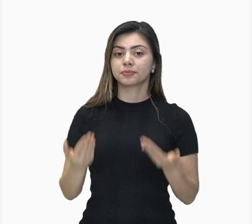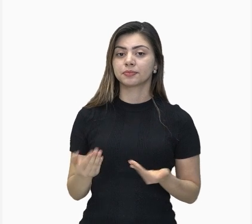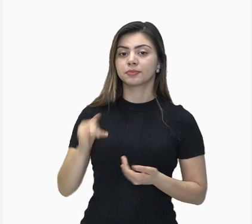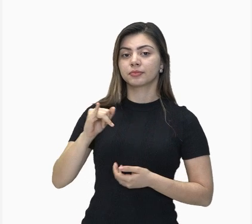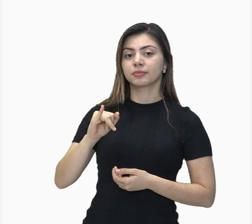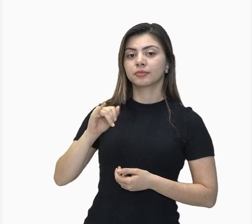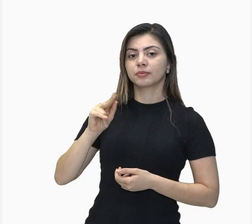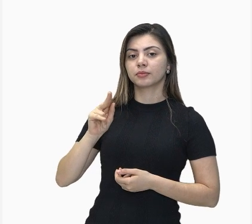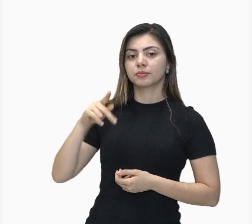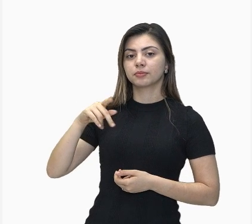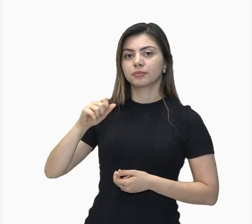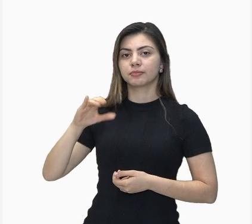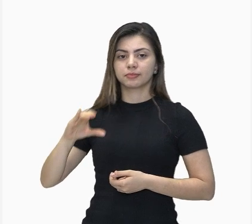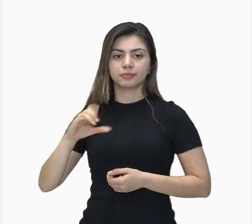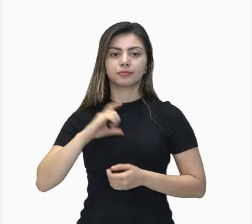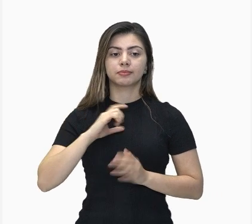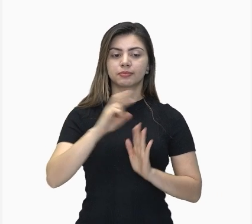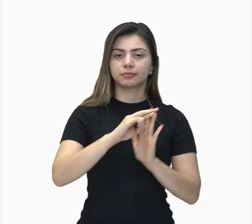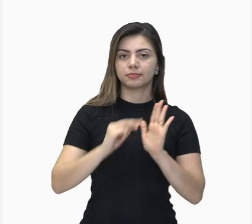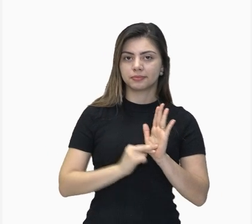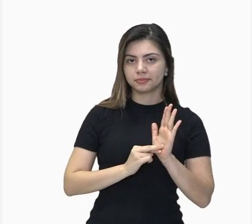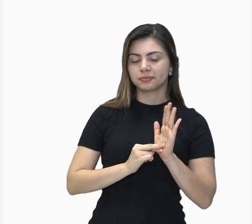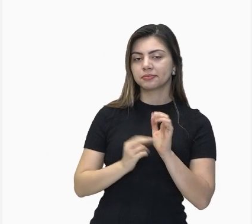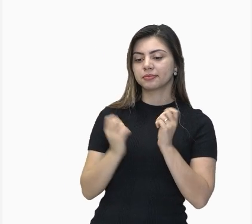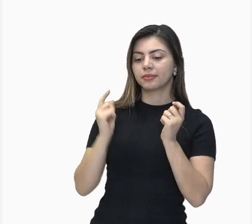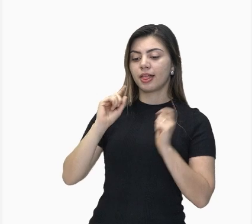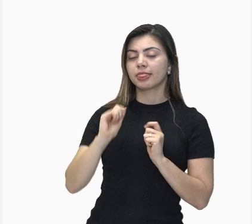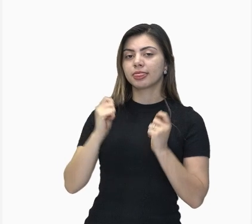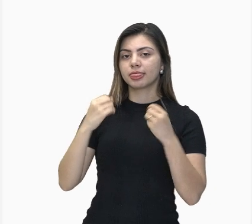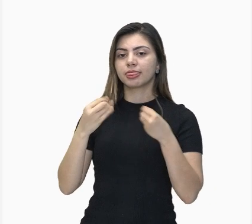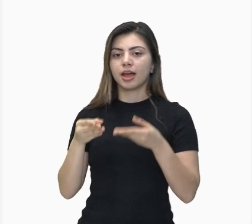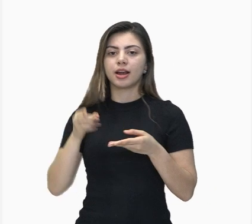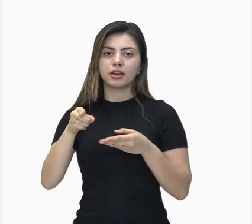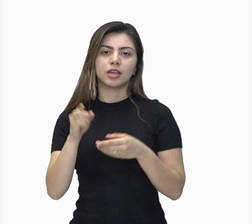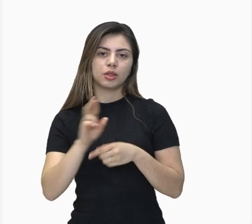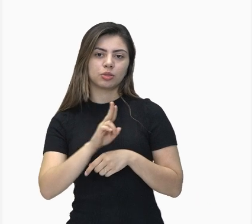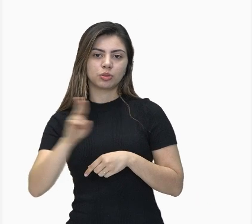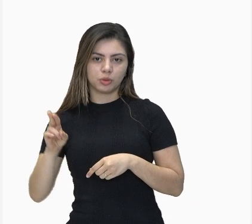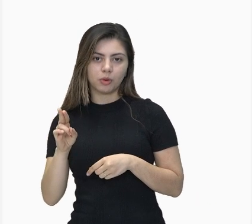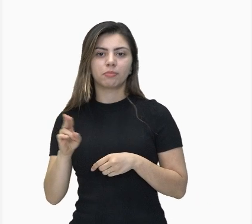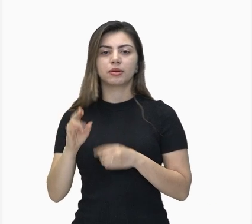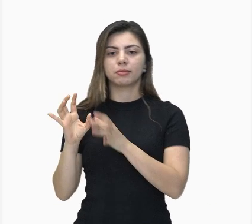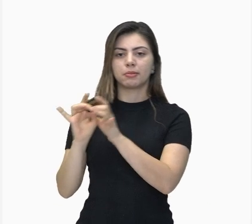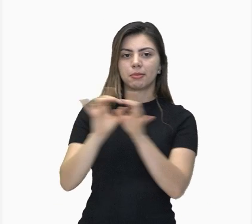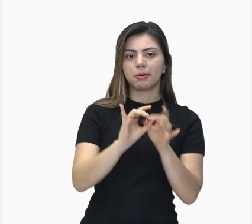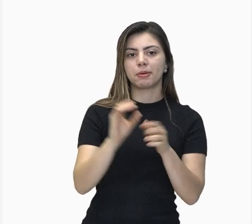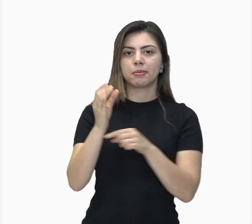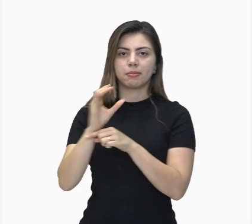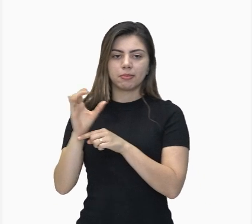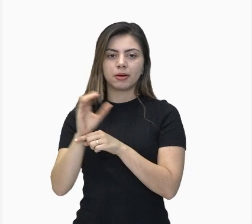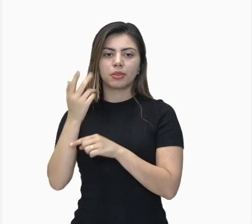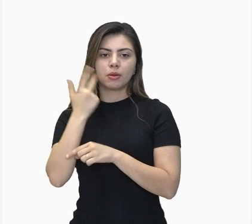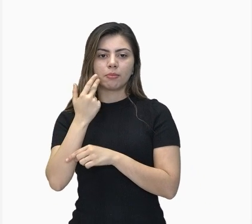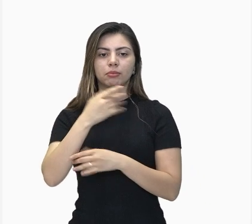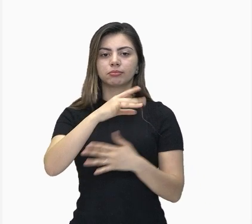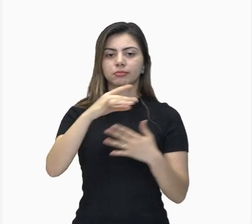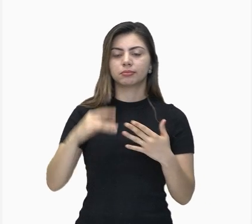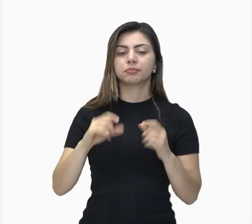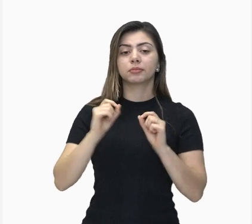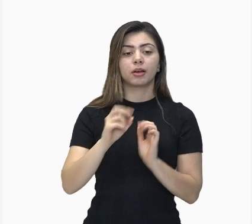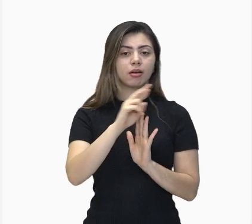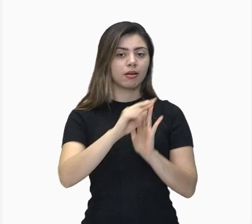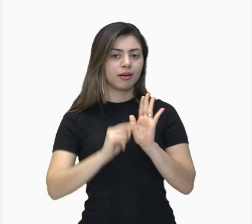Nomenclatura da IUPAC das cadeias carbônicas normais. Detalhamento, aplicação